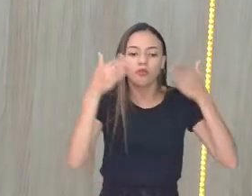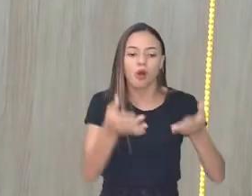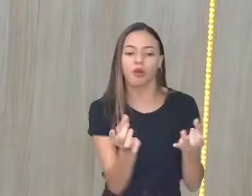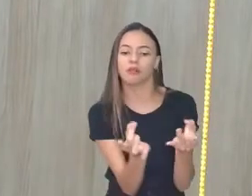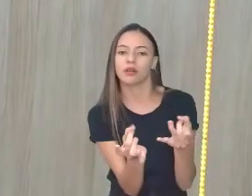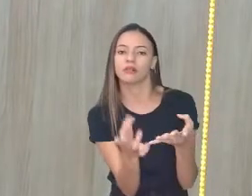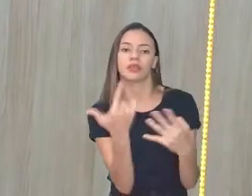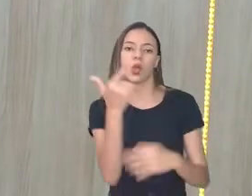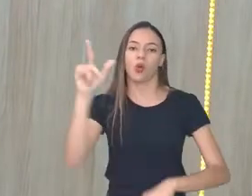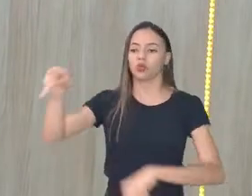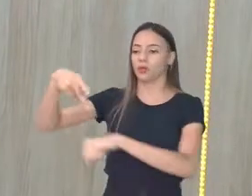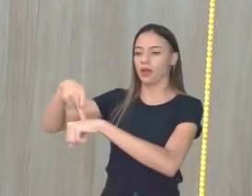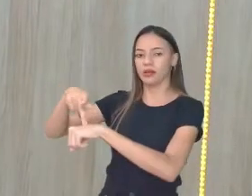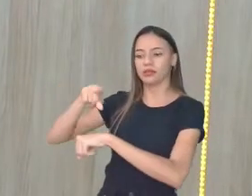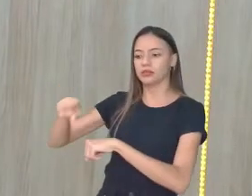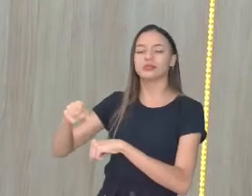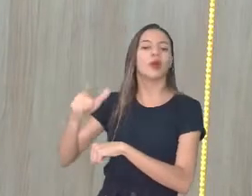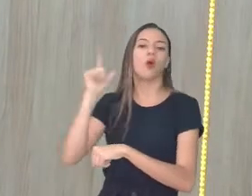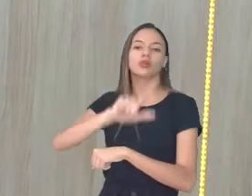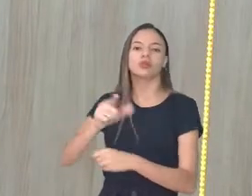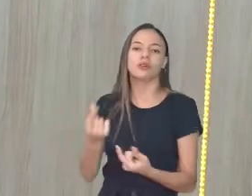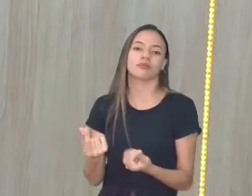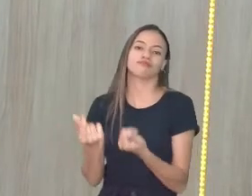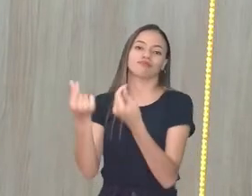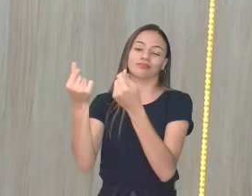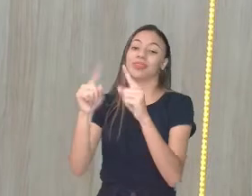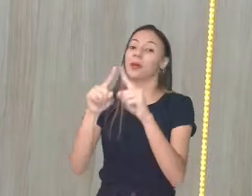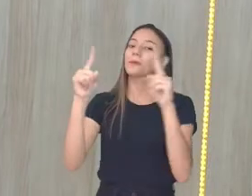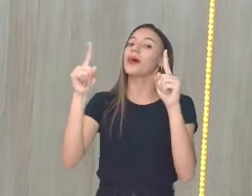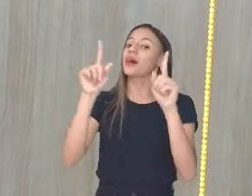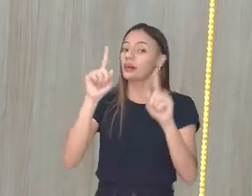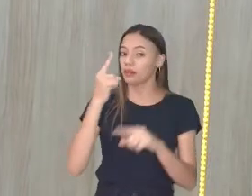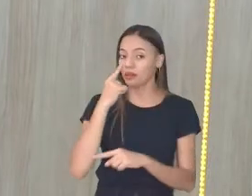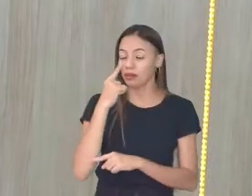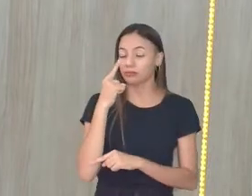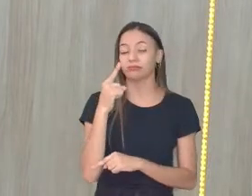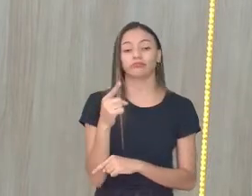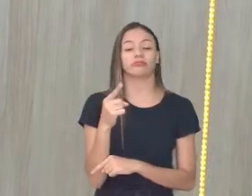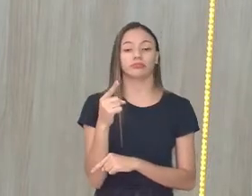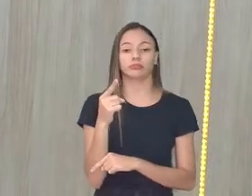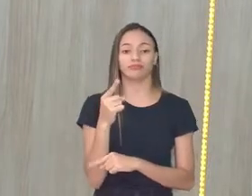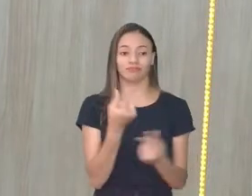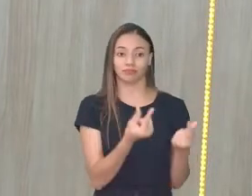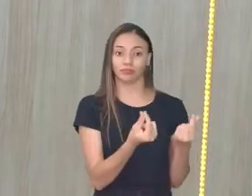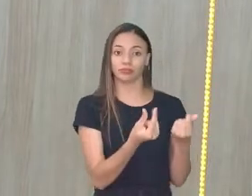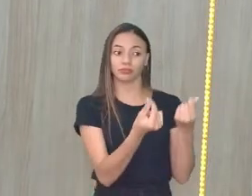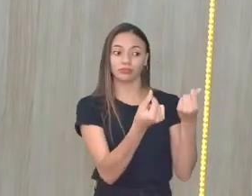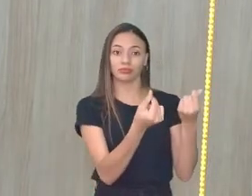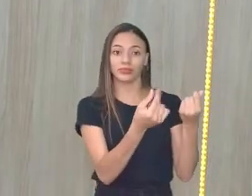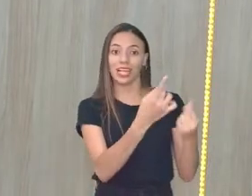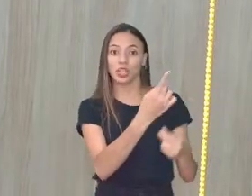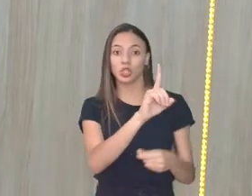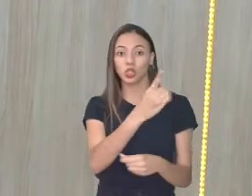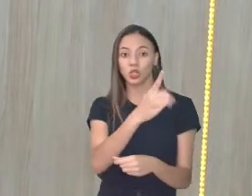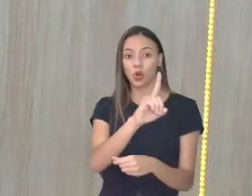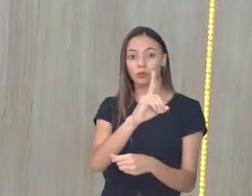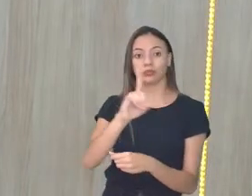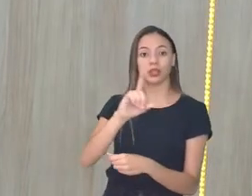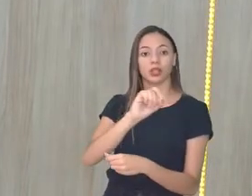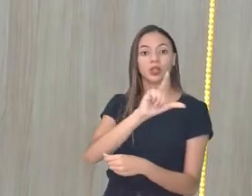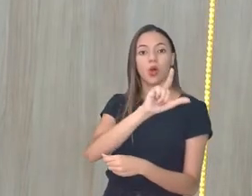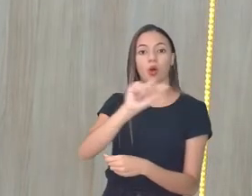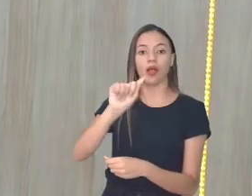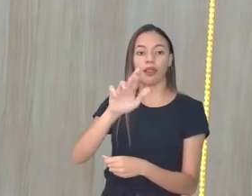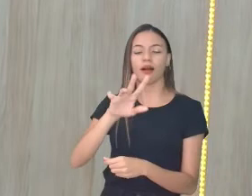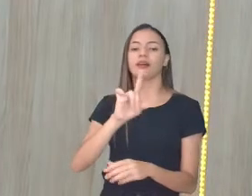estrangeiro, lucrando ali com isso. Porém, tem um detalhe, na medida em que esse preço é dolarizado, a gente